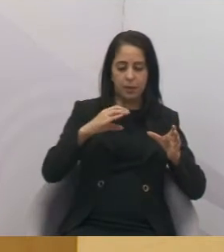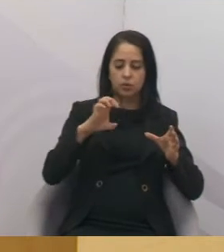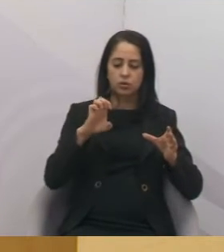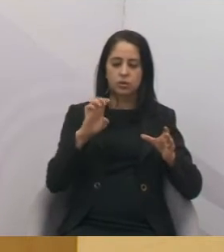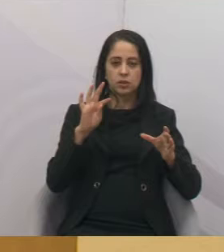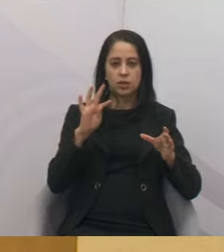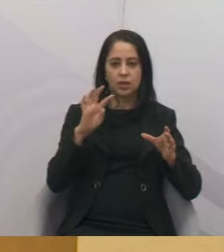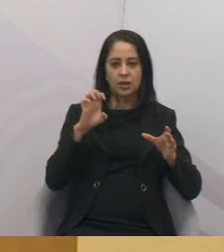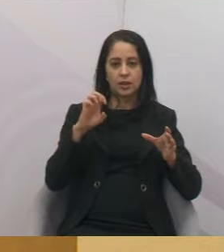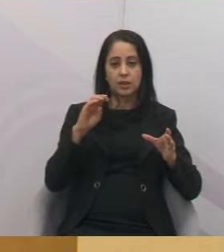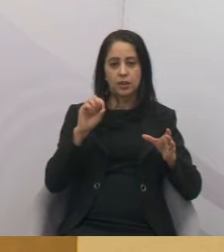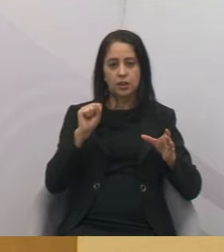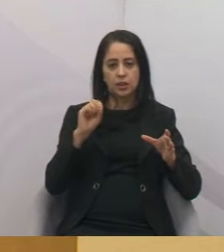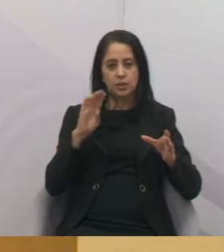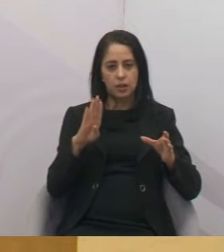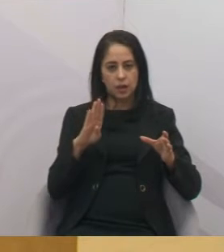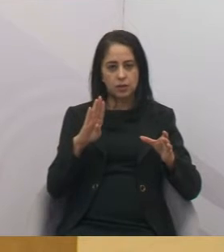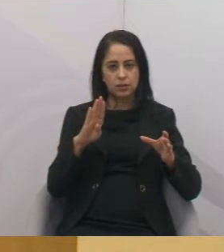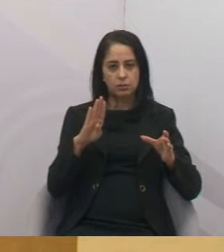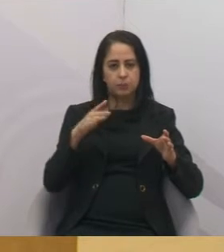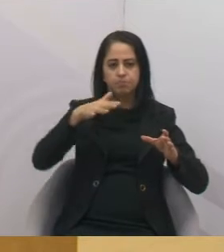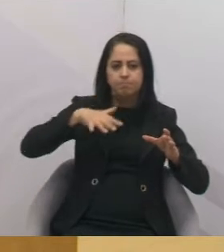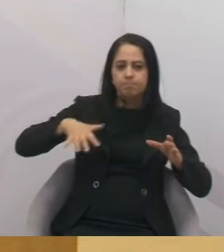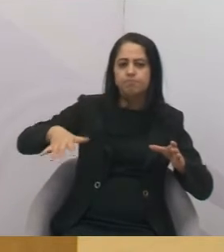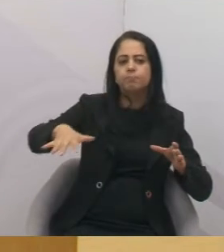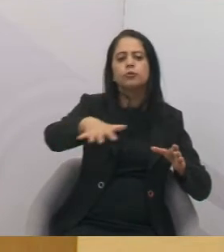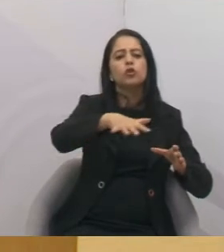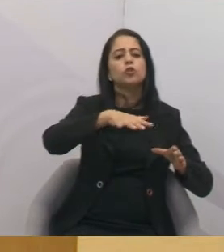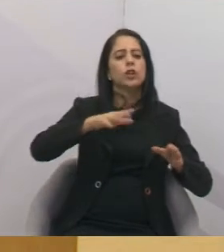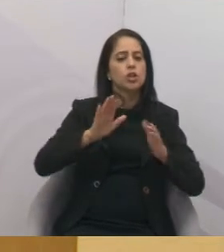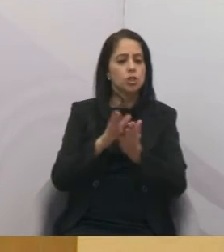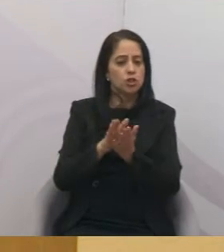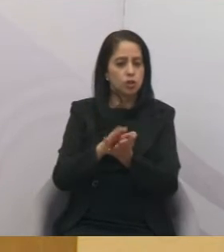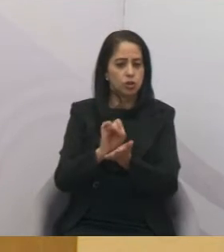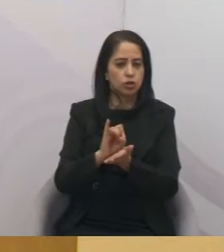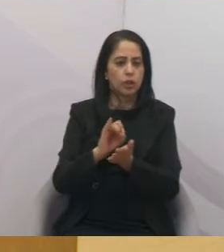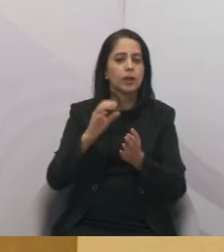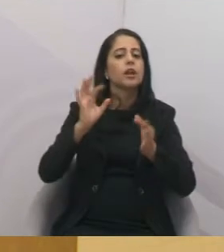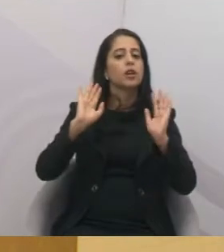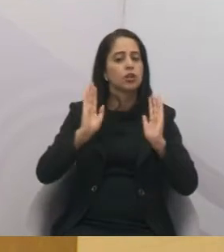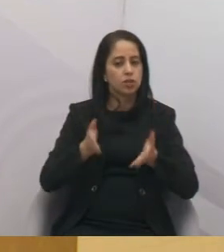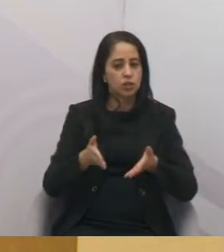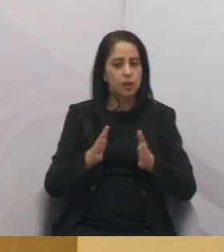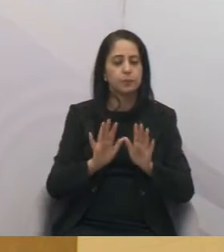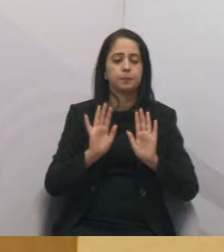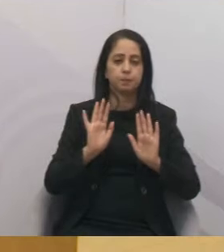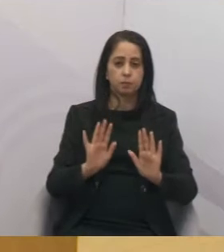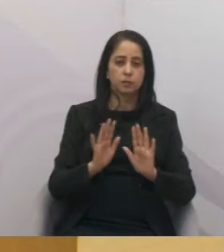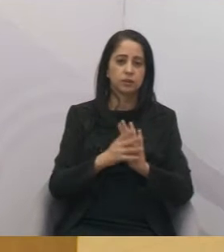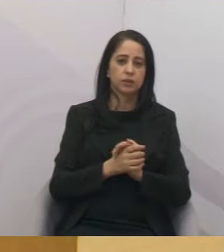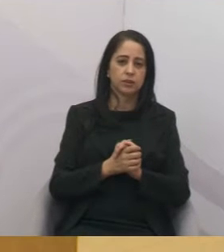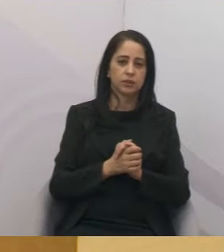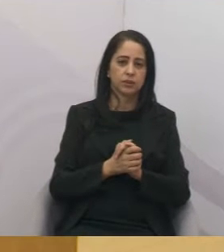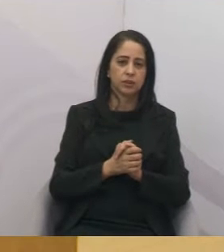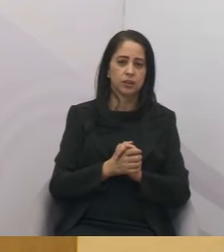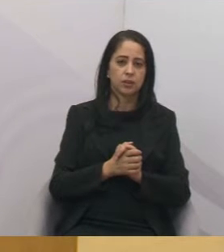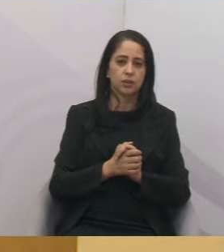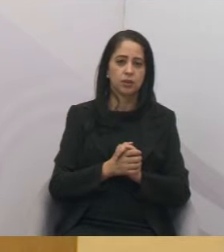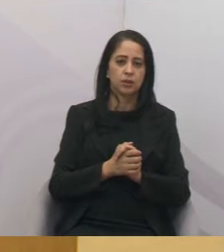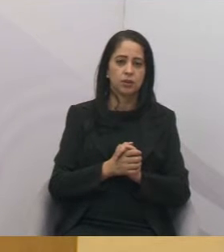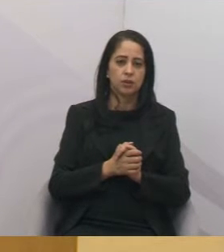faz, ela atende toda a região. Por essa razão, mesmo sendo de baixo,